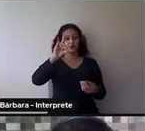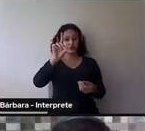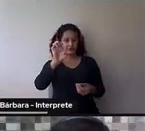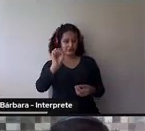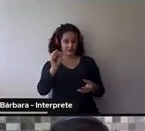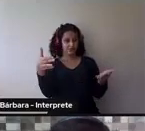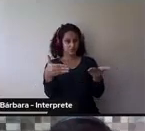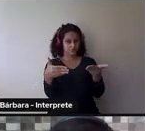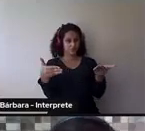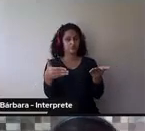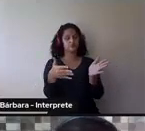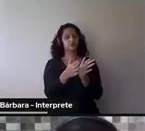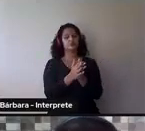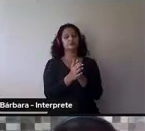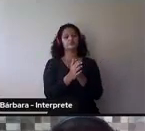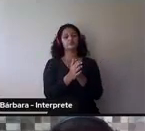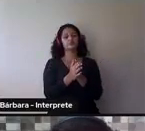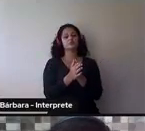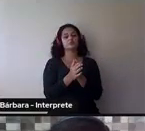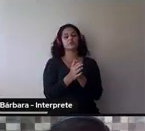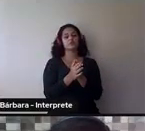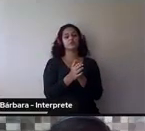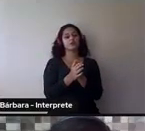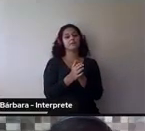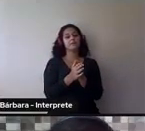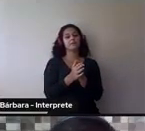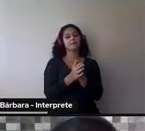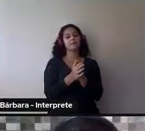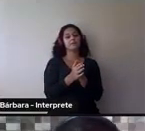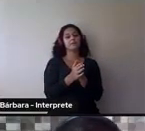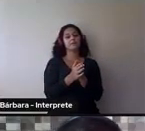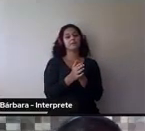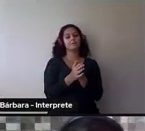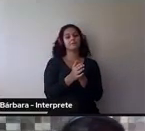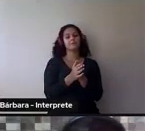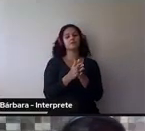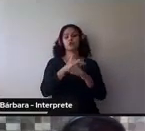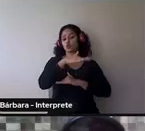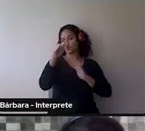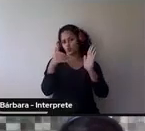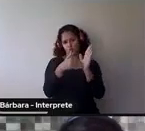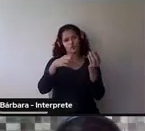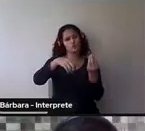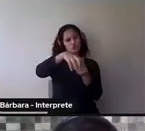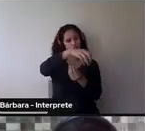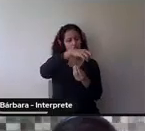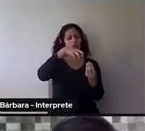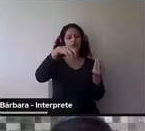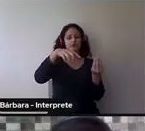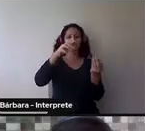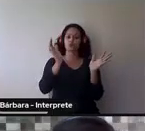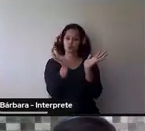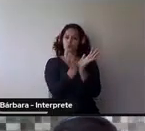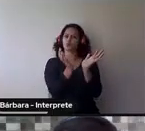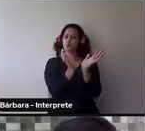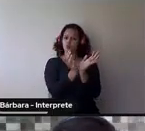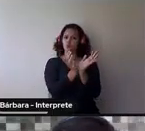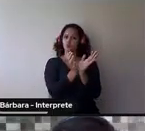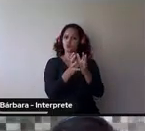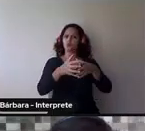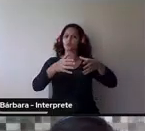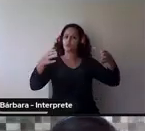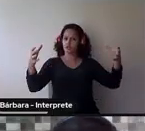representam um quinto, no caso de todos os fungos, então é um grupo bastante amplo,